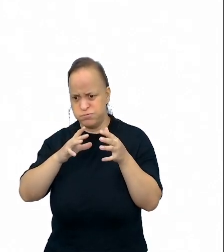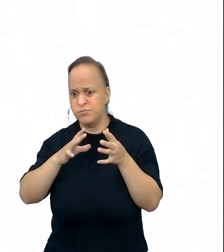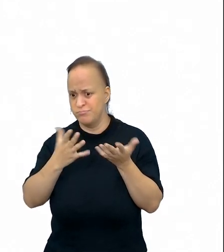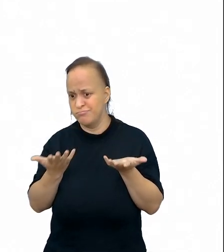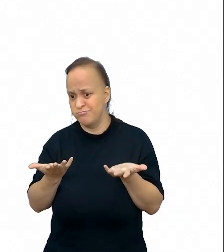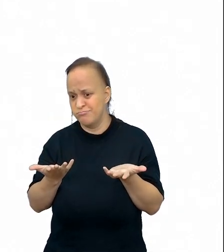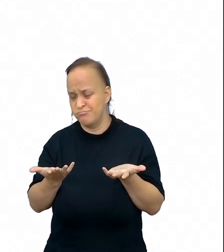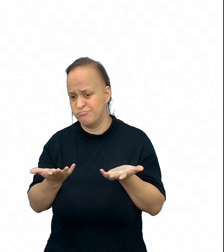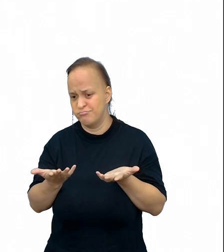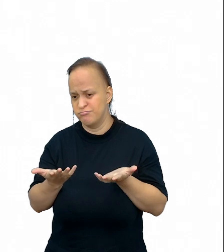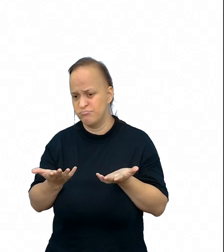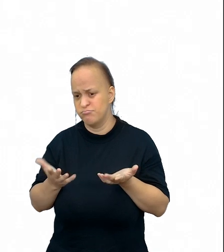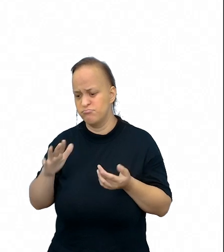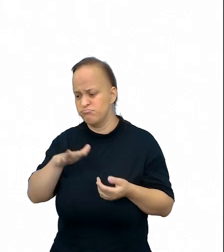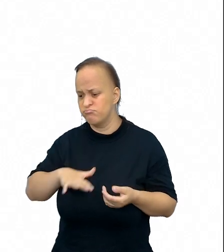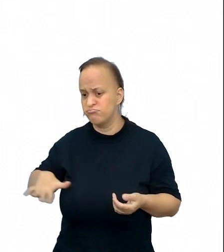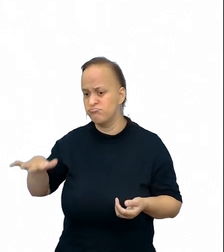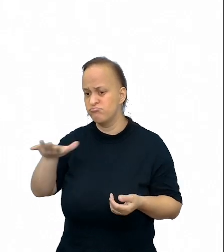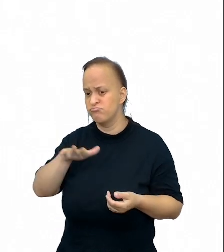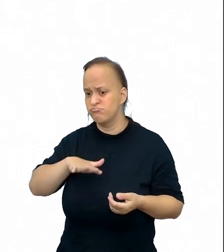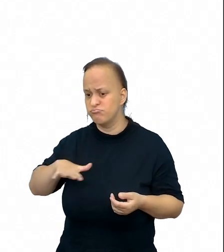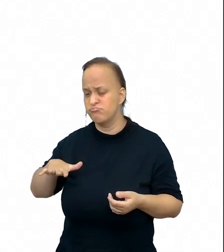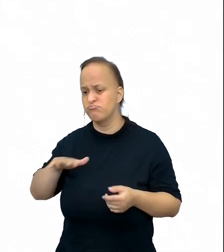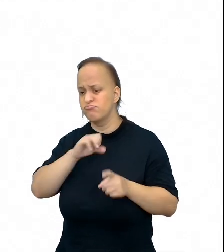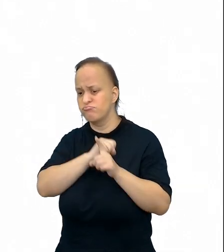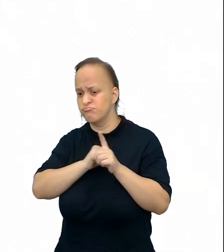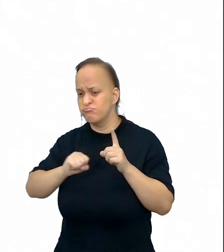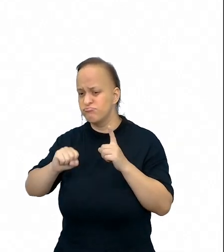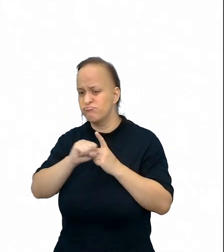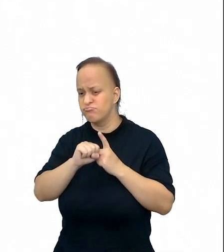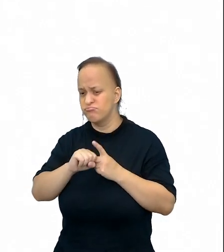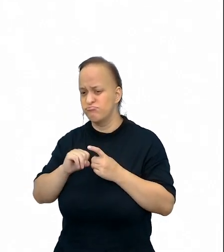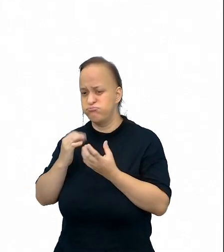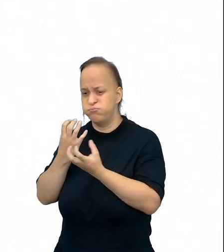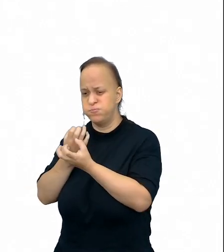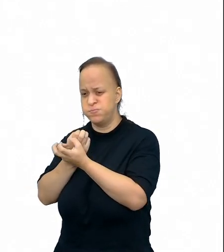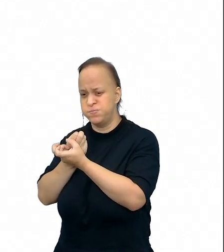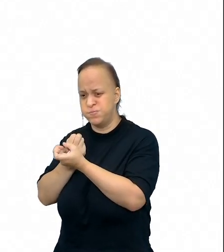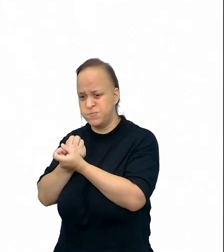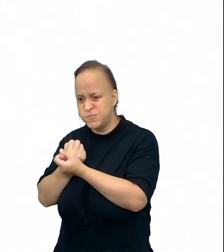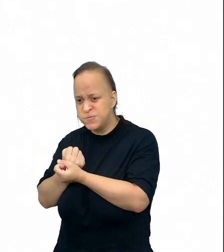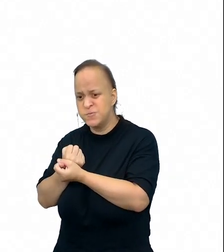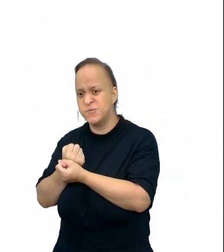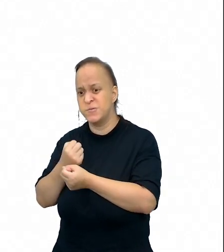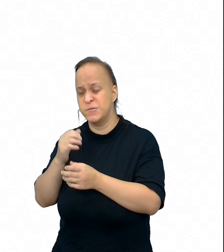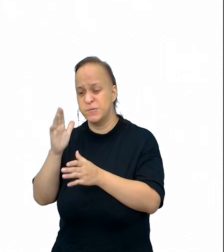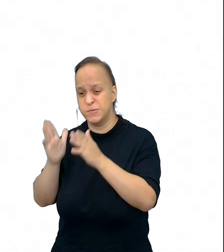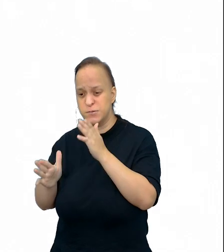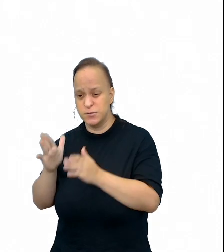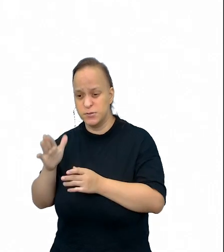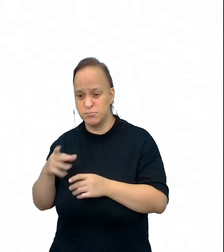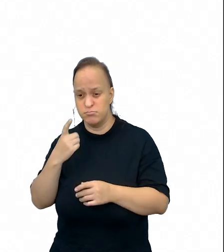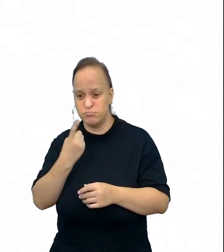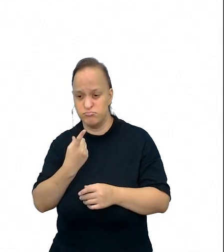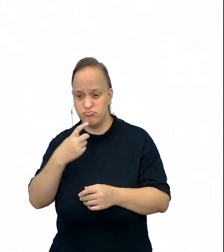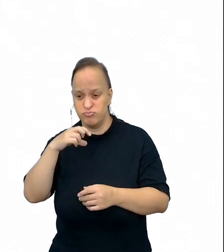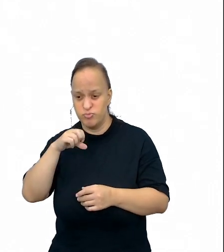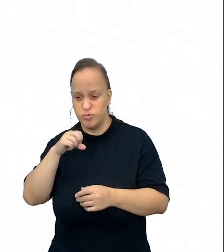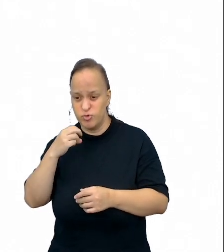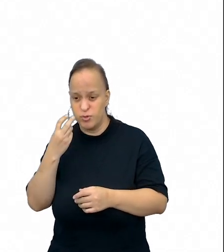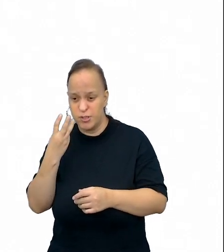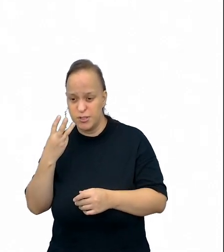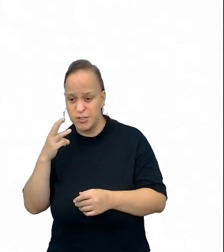degradantes dos sertanejos, e estávamos, olha lá, em 1930. E por que não trazer agora também para o